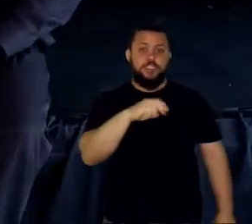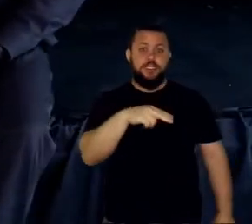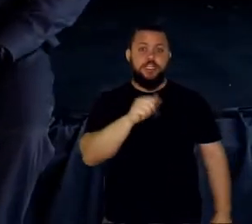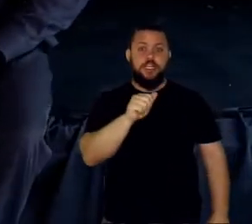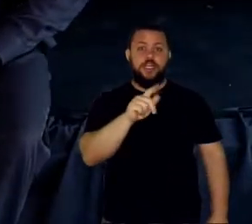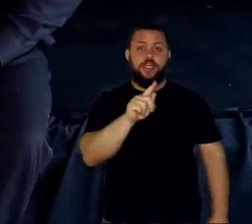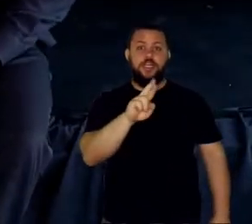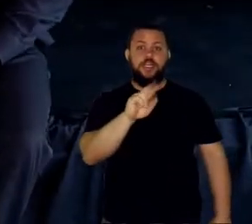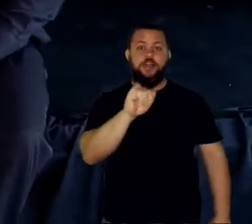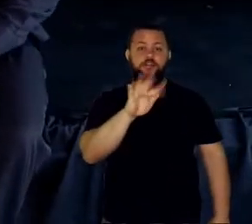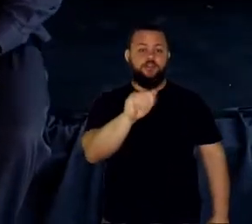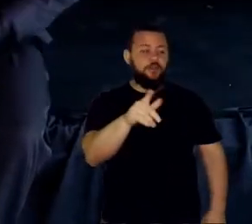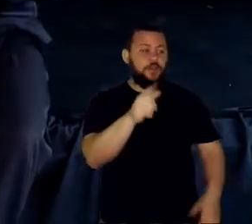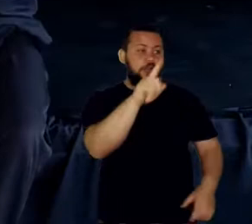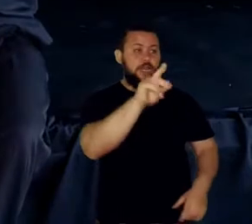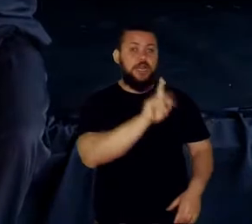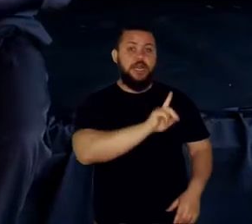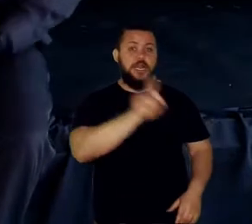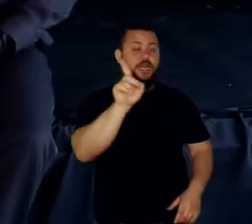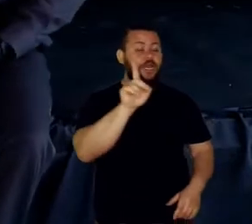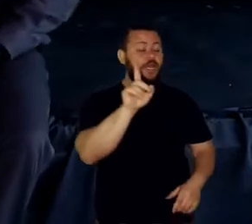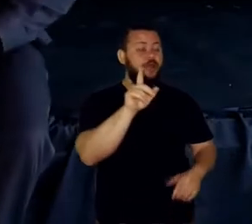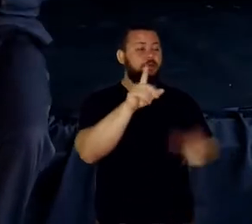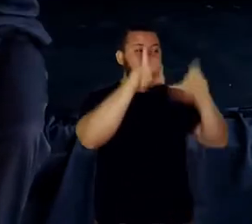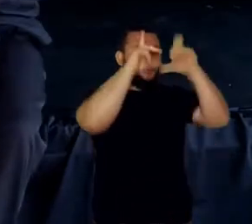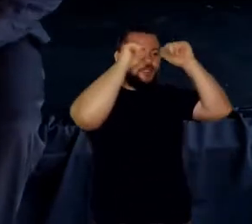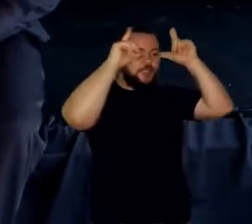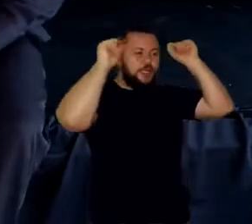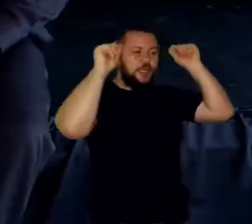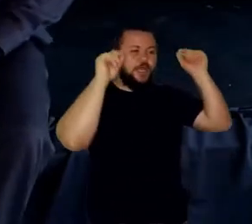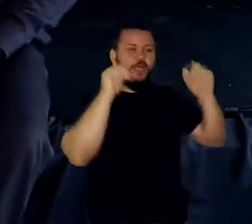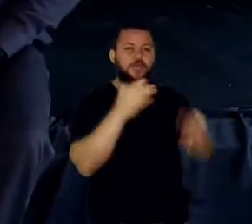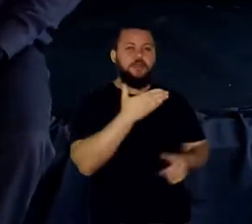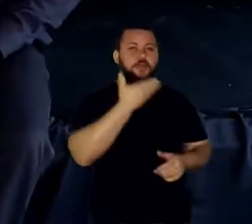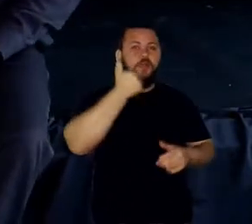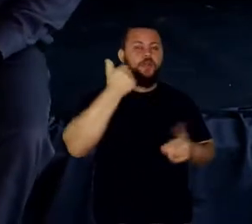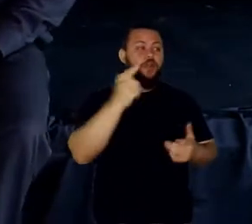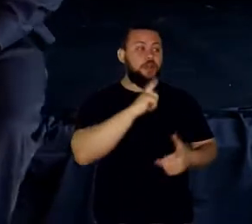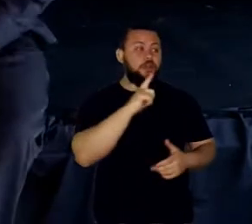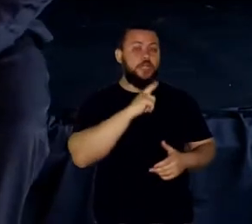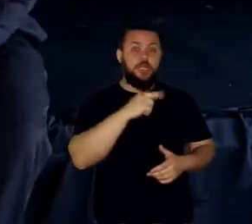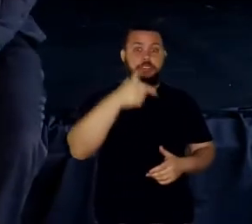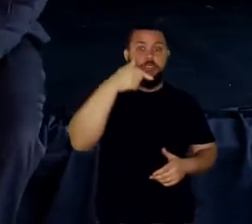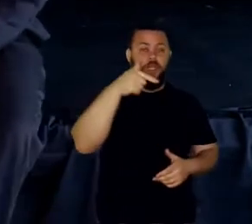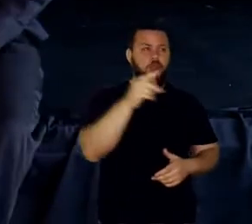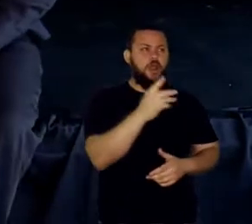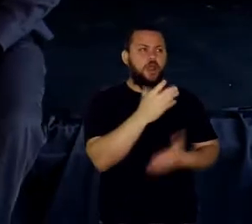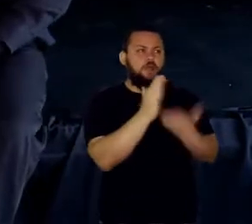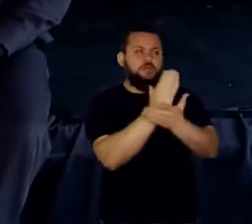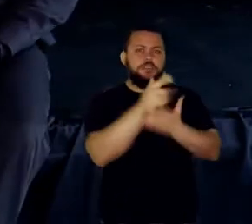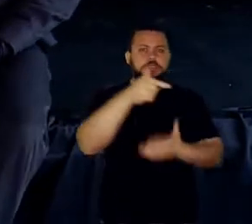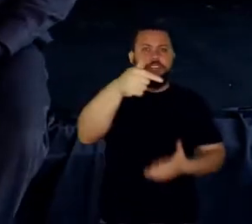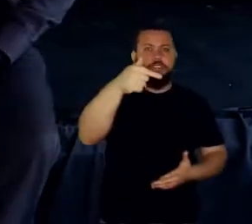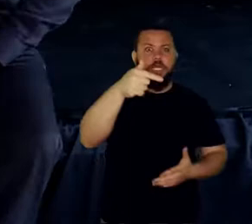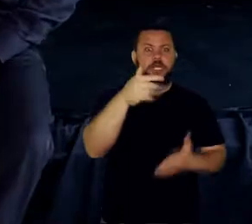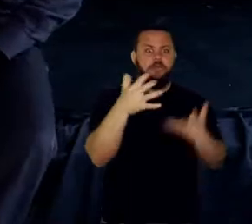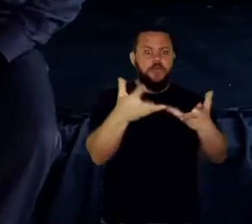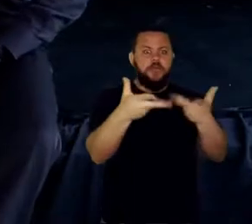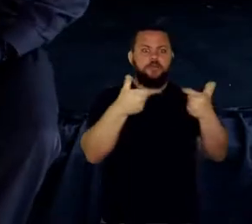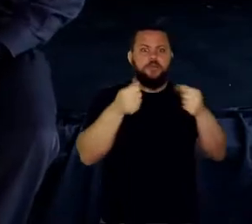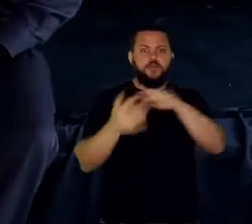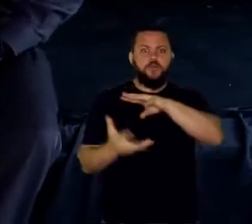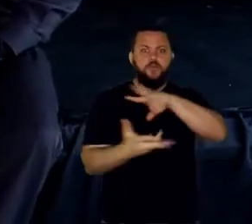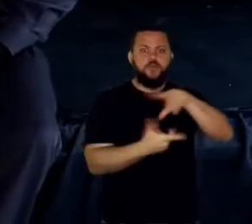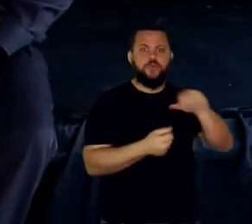mais antigo de Rhodes, que é onde ficava uma das sete maravilhas do mundo antigo. Olha só, que interessante! Foi muito legal.